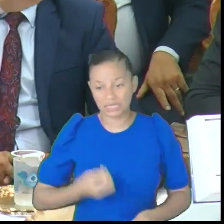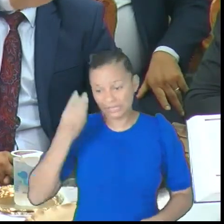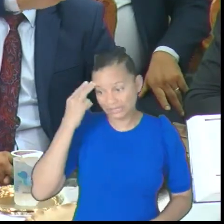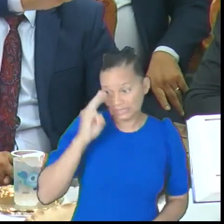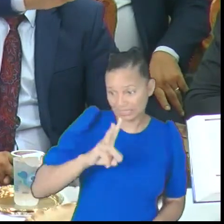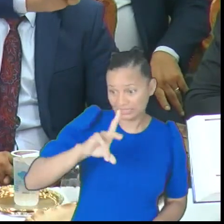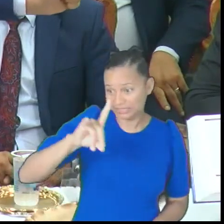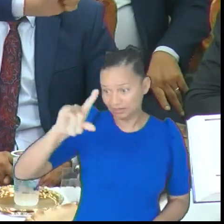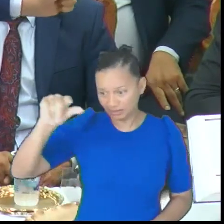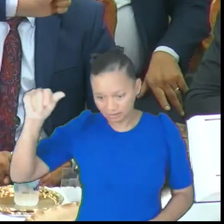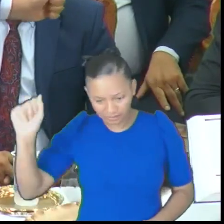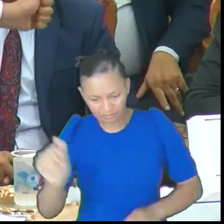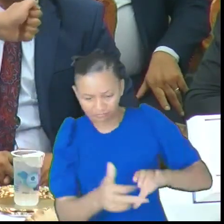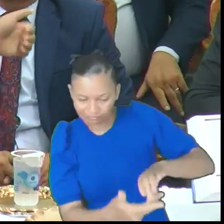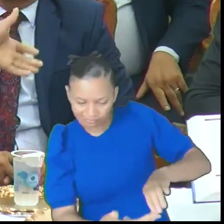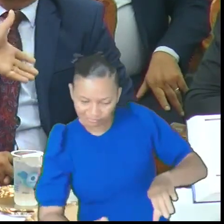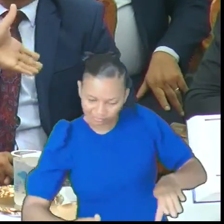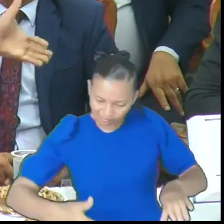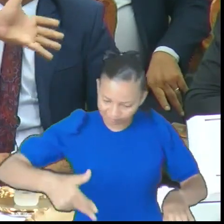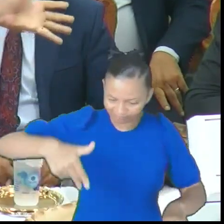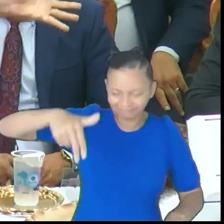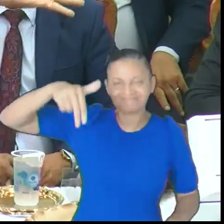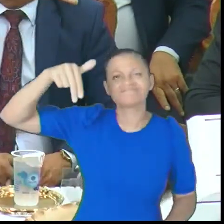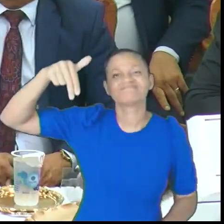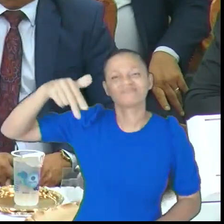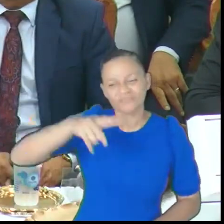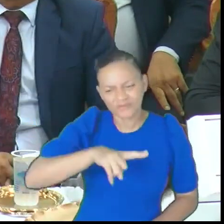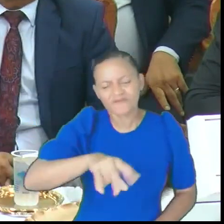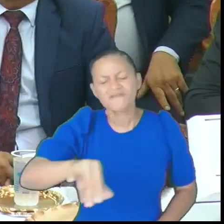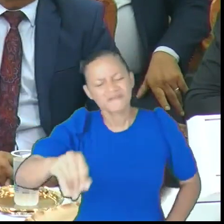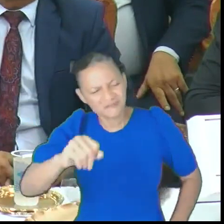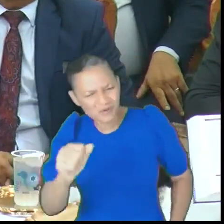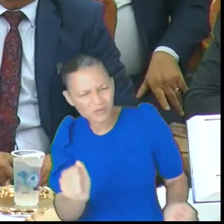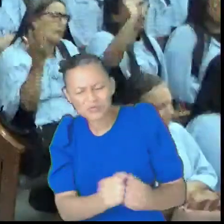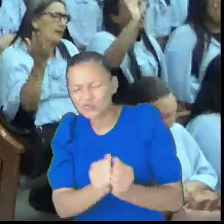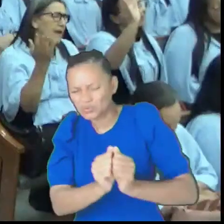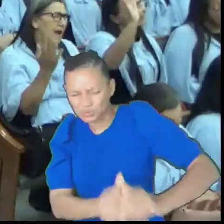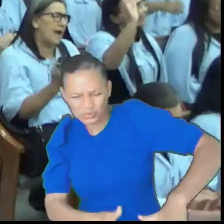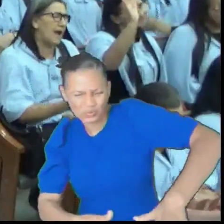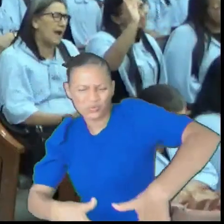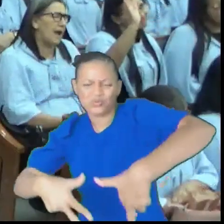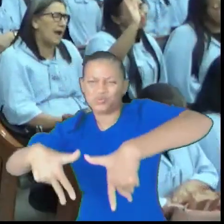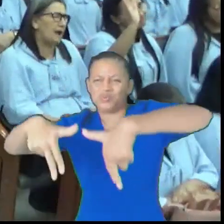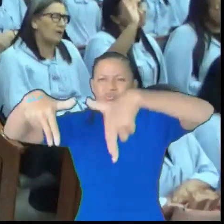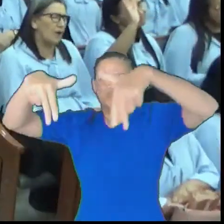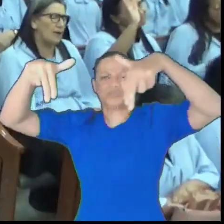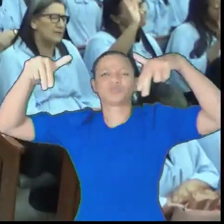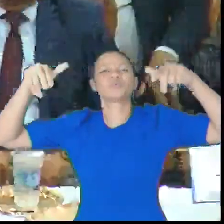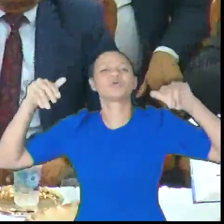dia eu ressuscitar, vocês ressuscitarão comigo também.